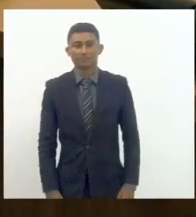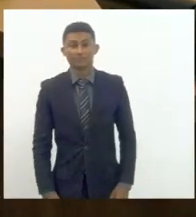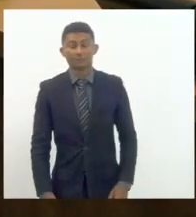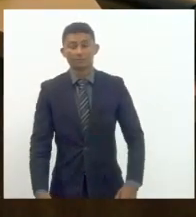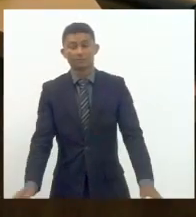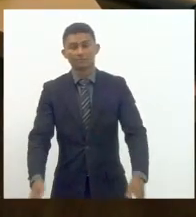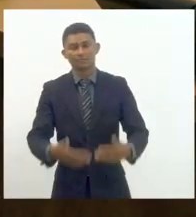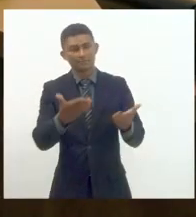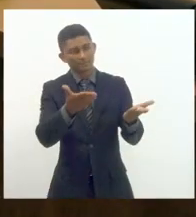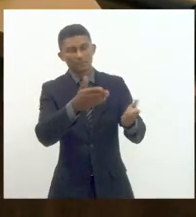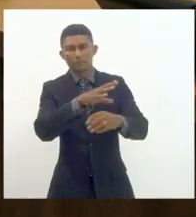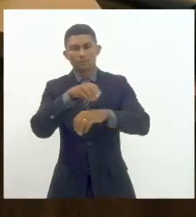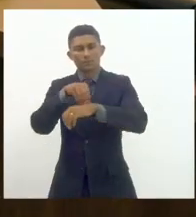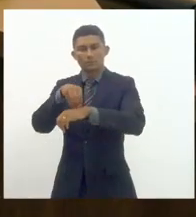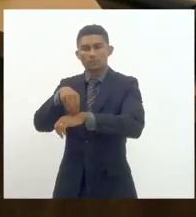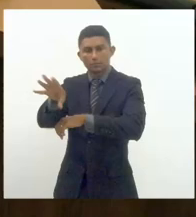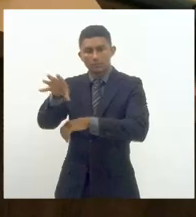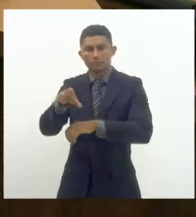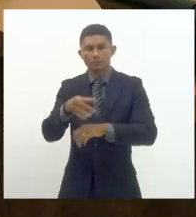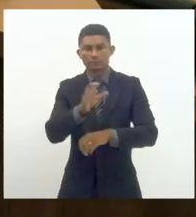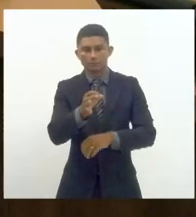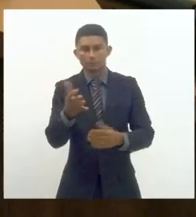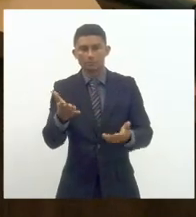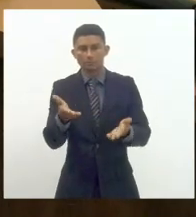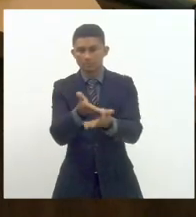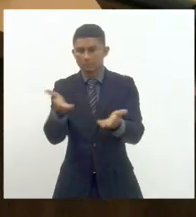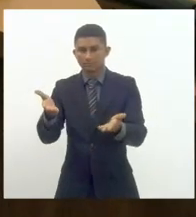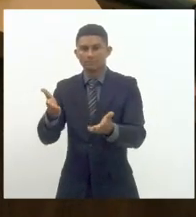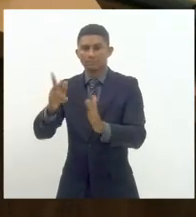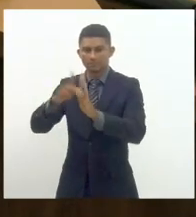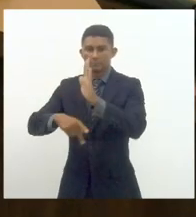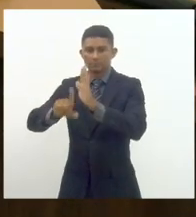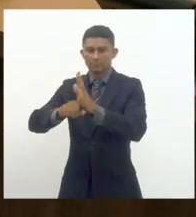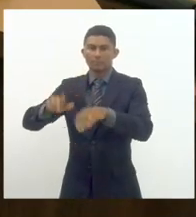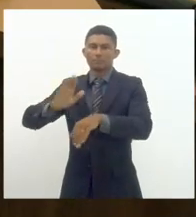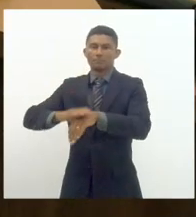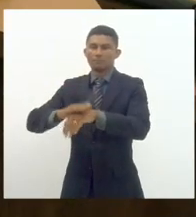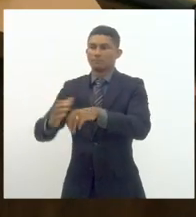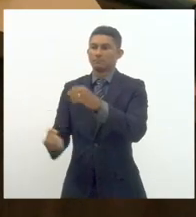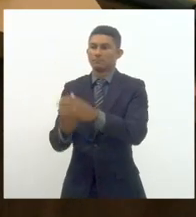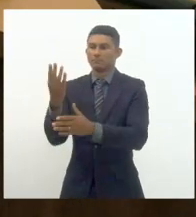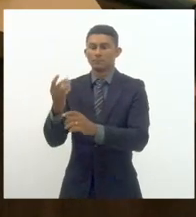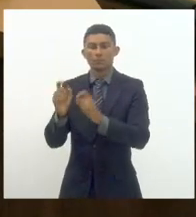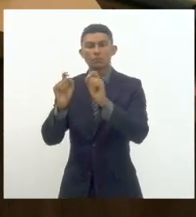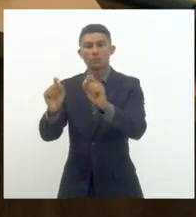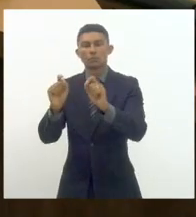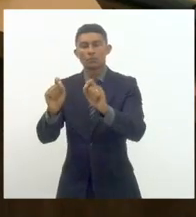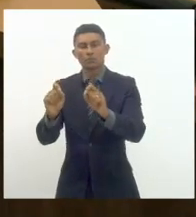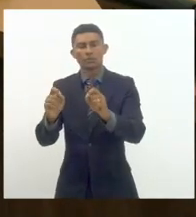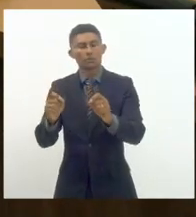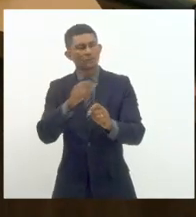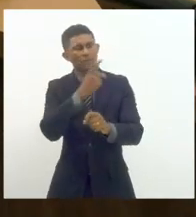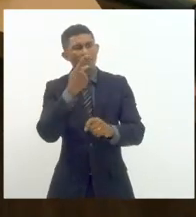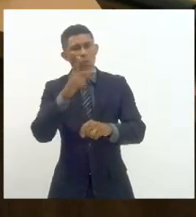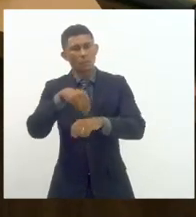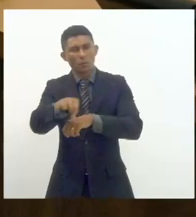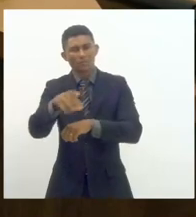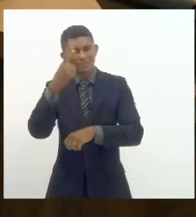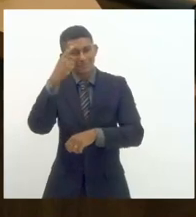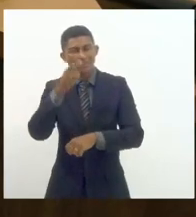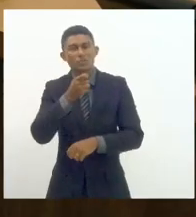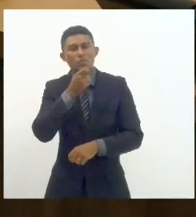senhor deu uma sugestão aos autores do projeto, que pacificava. O senhor falou aqui, desse